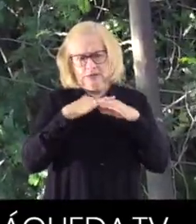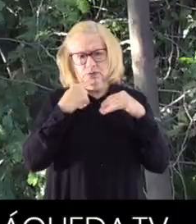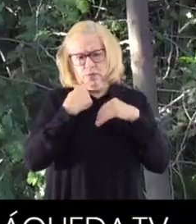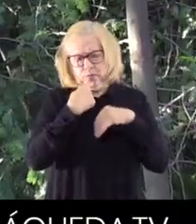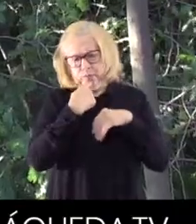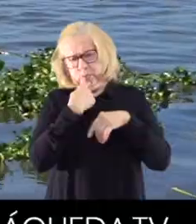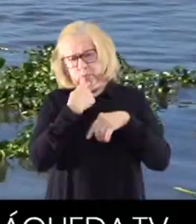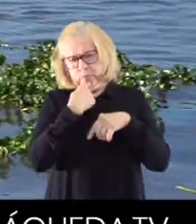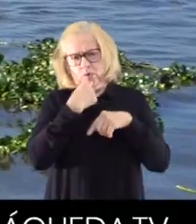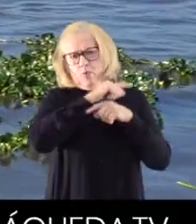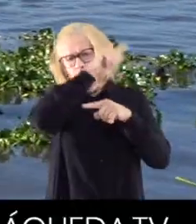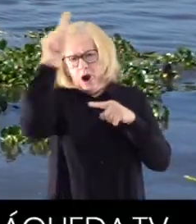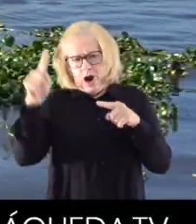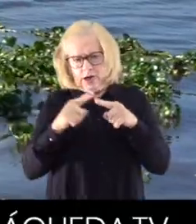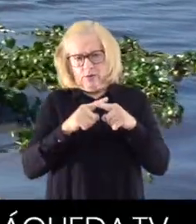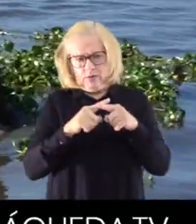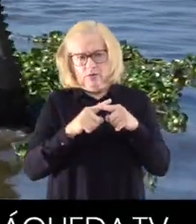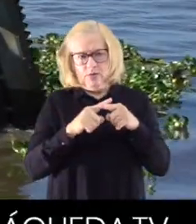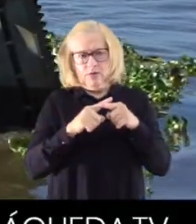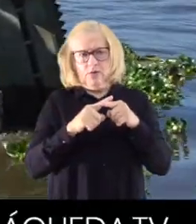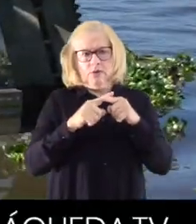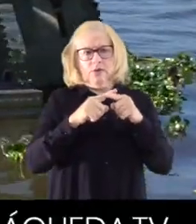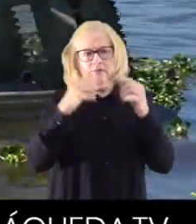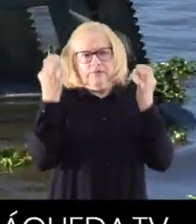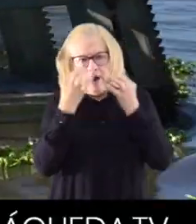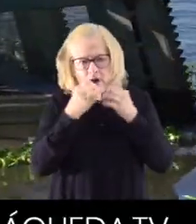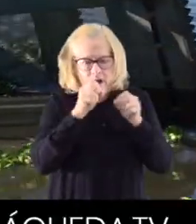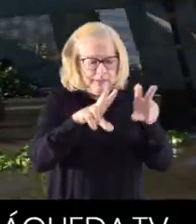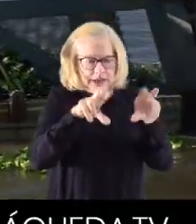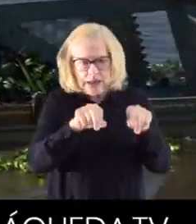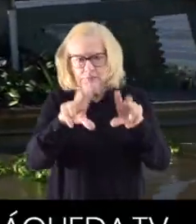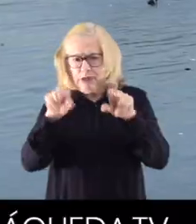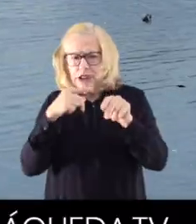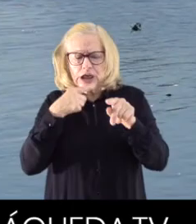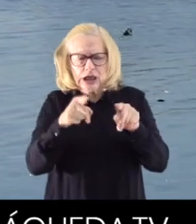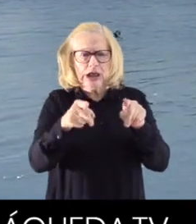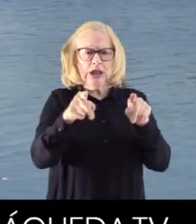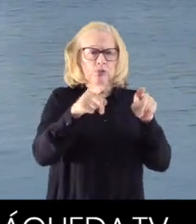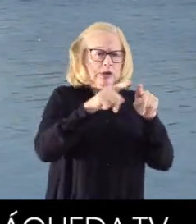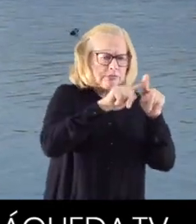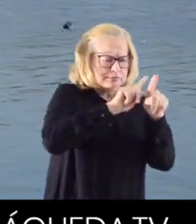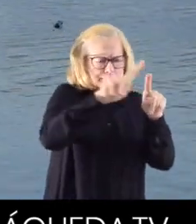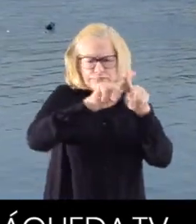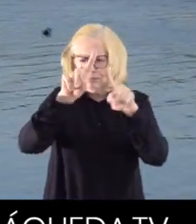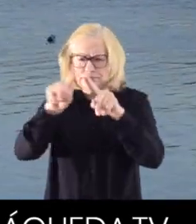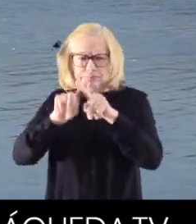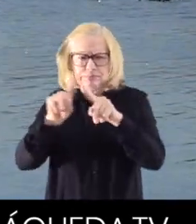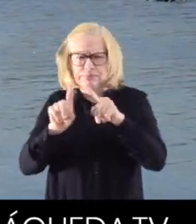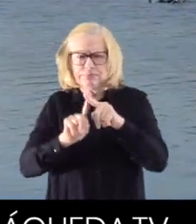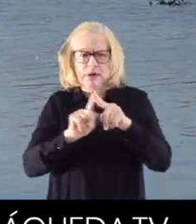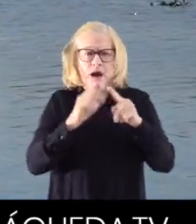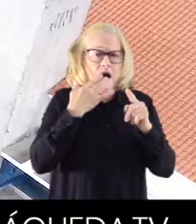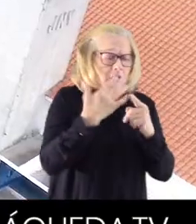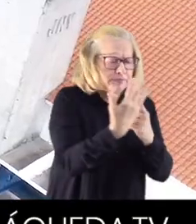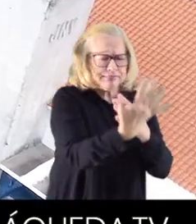durante o ano. Começamos desde logo pelos jacintos da pateira, a erva pinheirinha em tantos sítios, nomeadamente aqui na zona do Marnelo e do